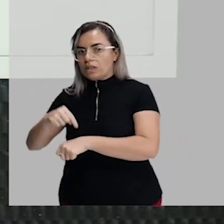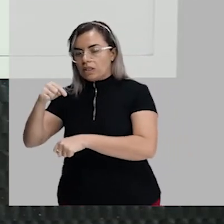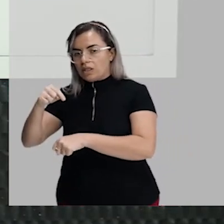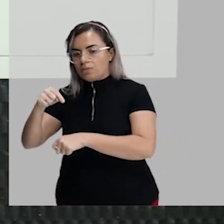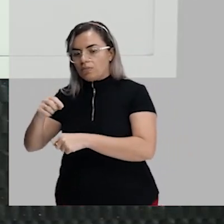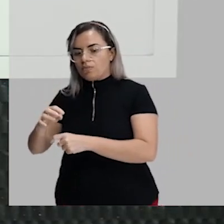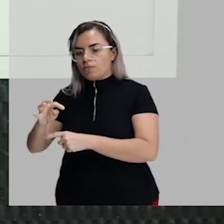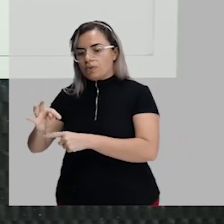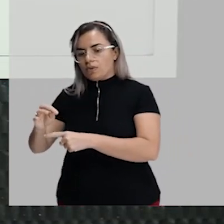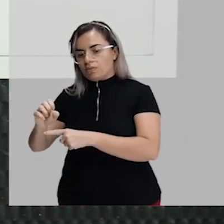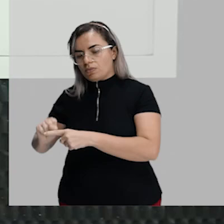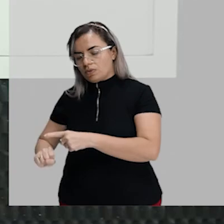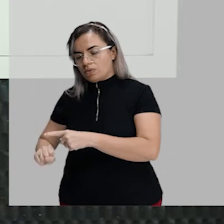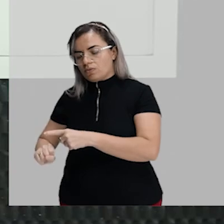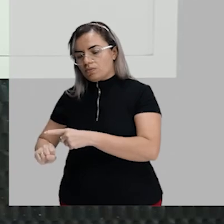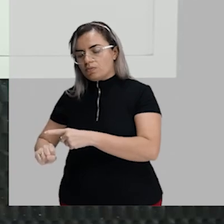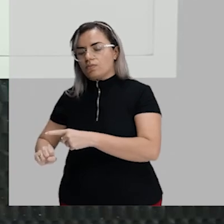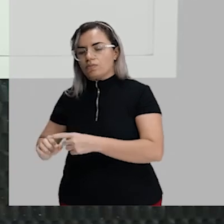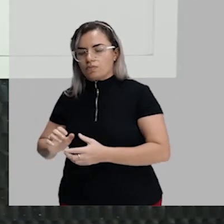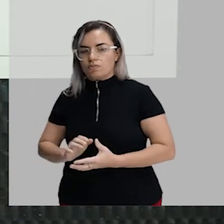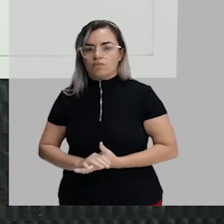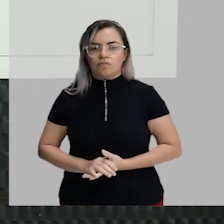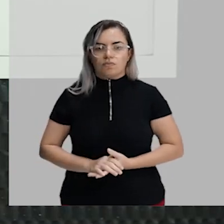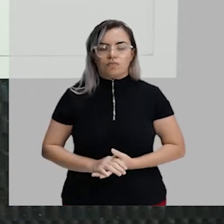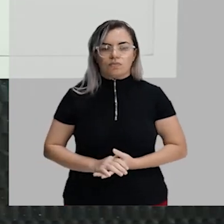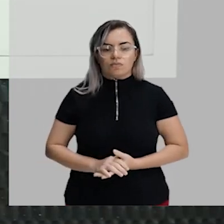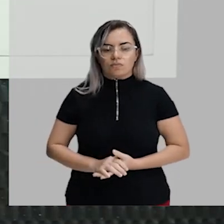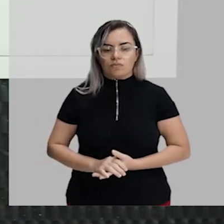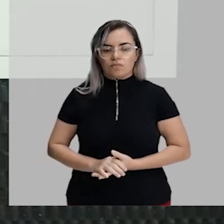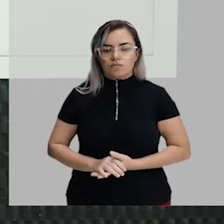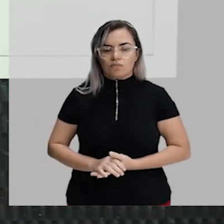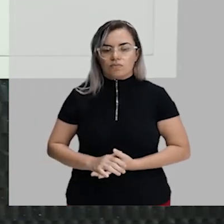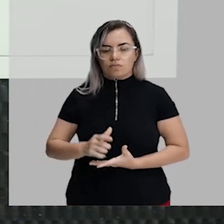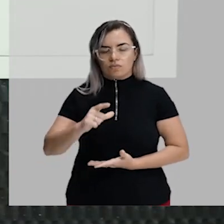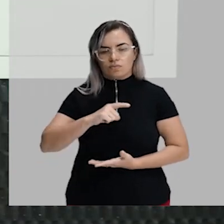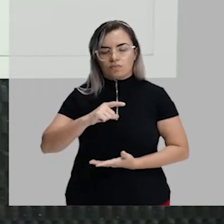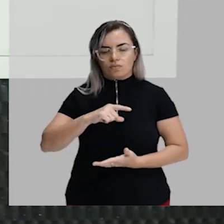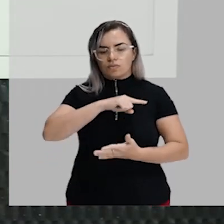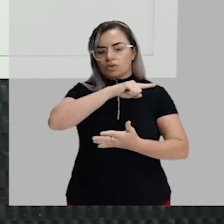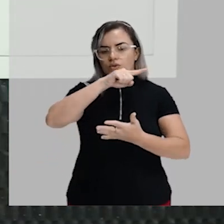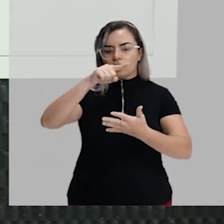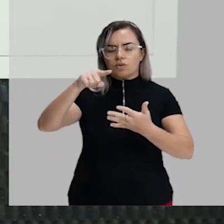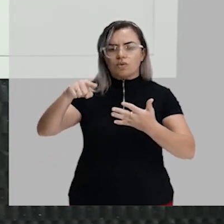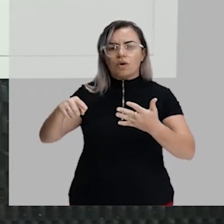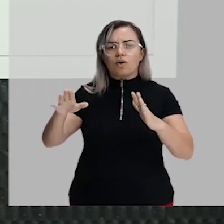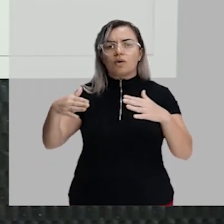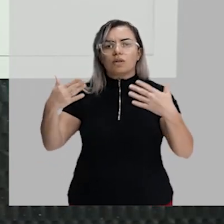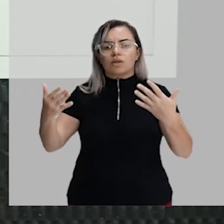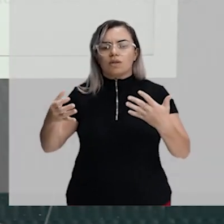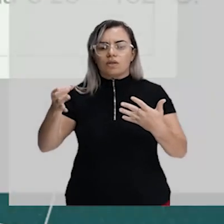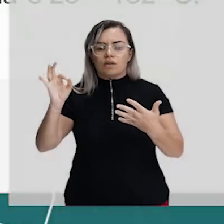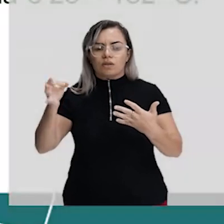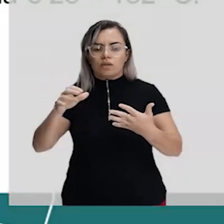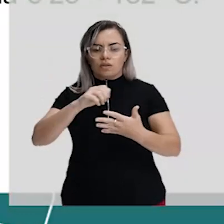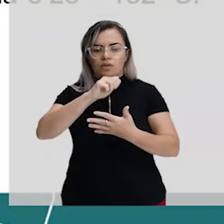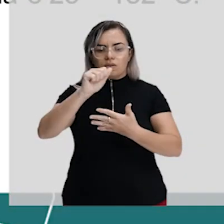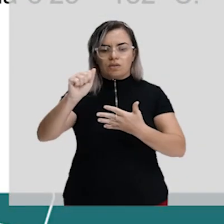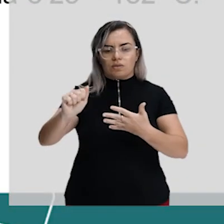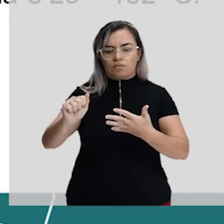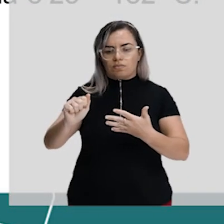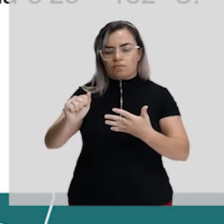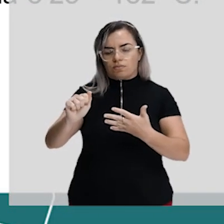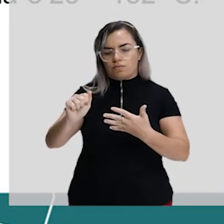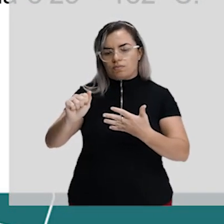e ele vai fazer aí, vai ter este comportamento, né? Então assinale a alternativa correta. Letra A. A faixa